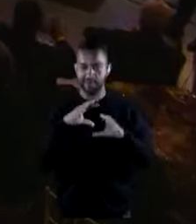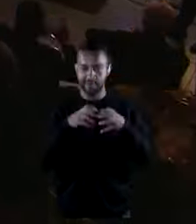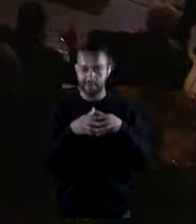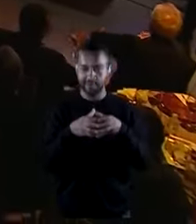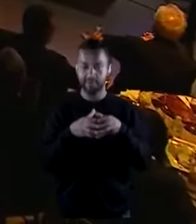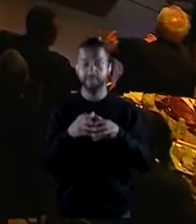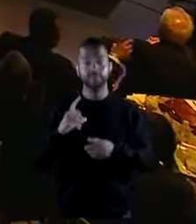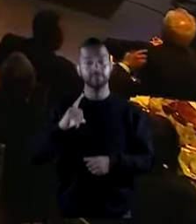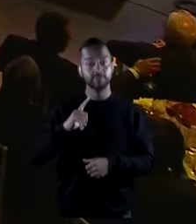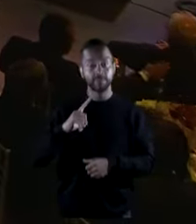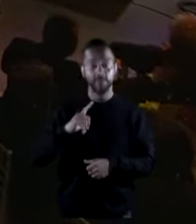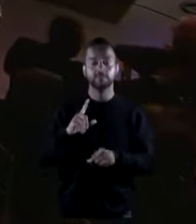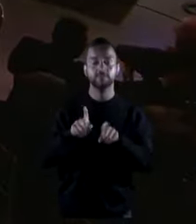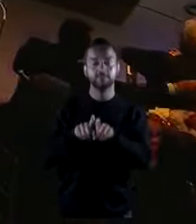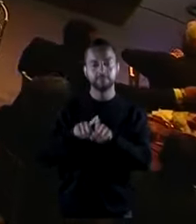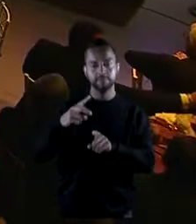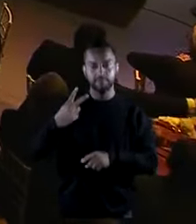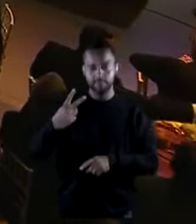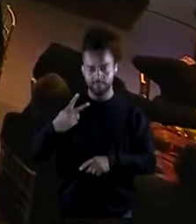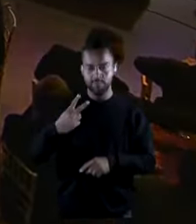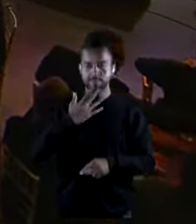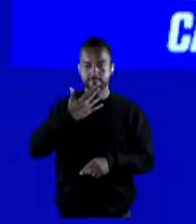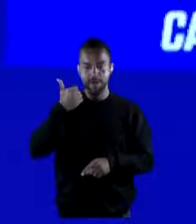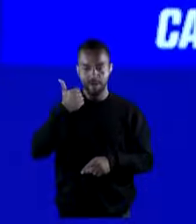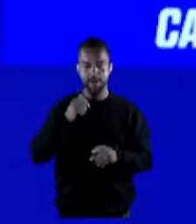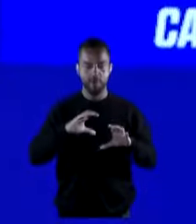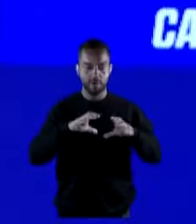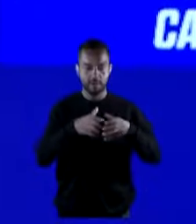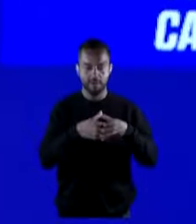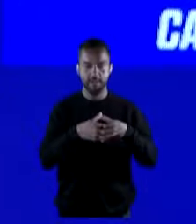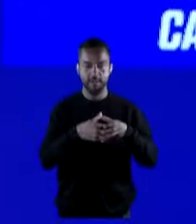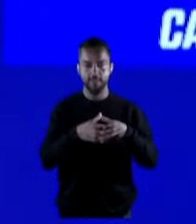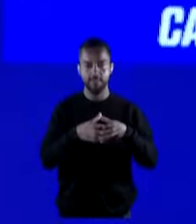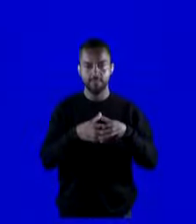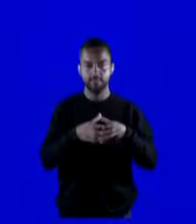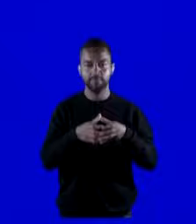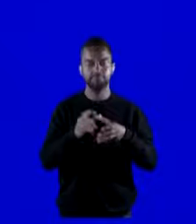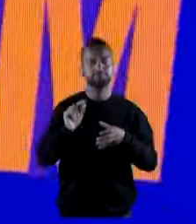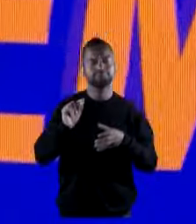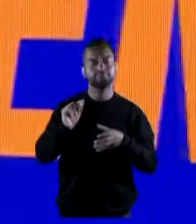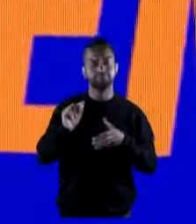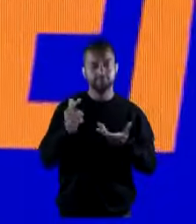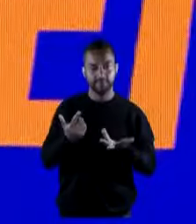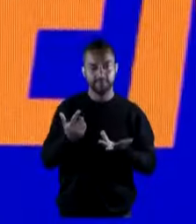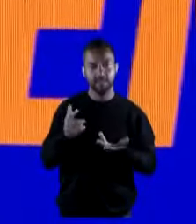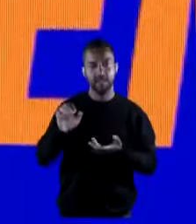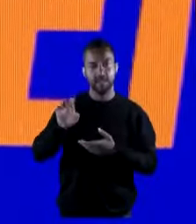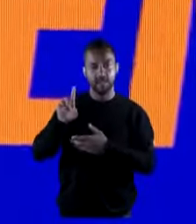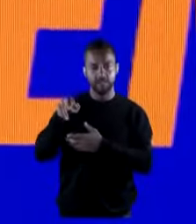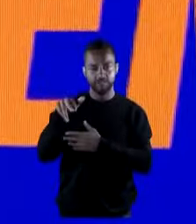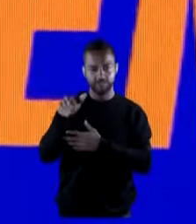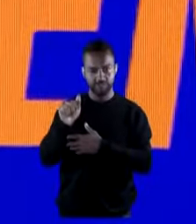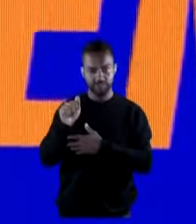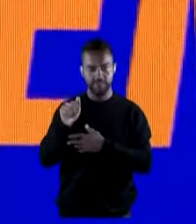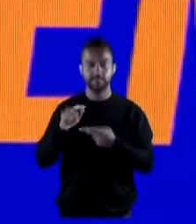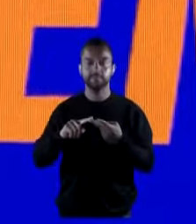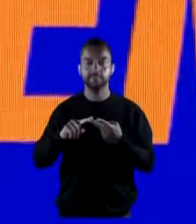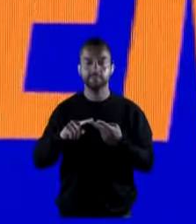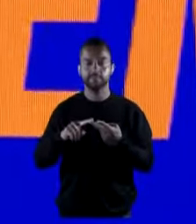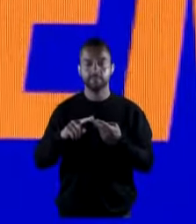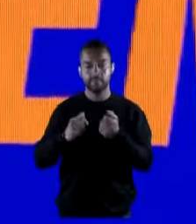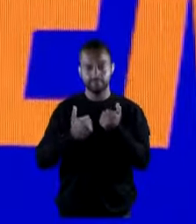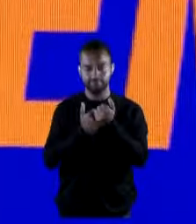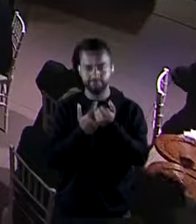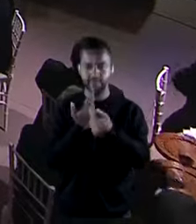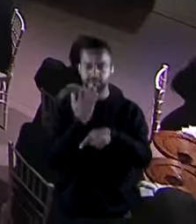Temos também a segunda melhor equipe de arbitragem do campeonato, que é formada pela árbitra Edna Alves Batista, a